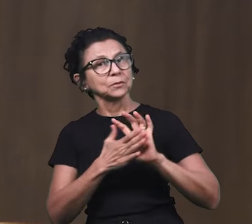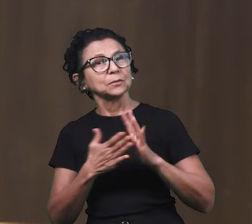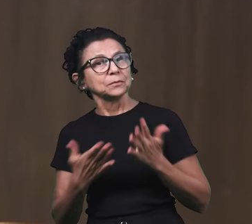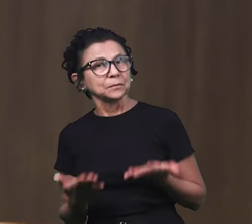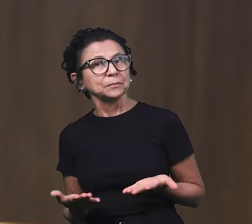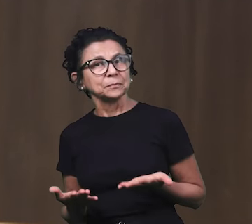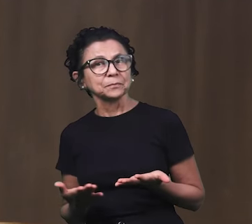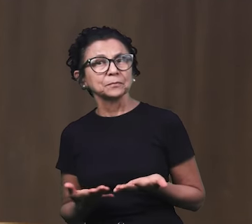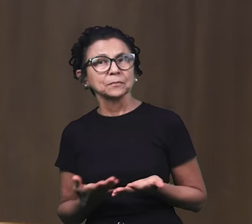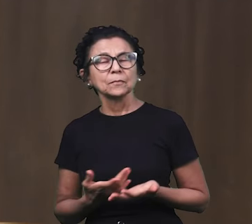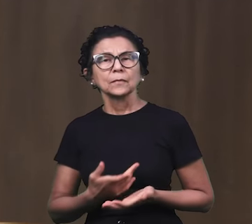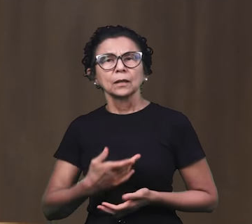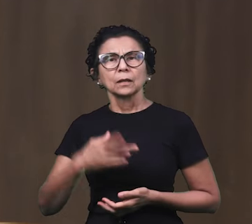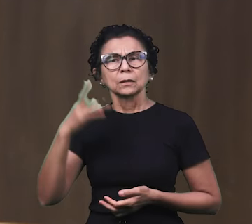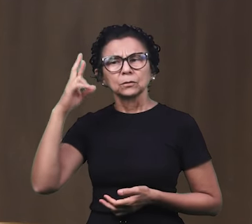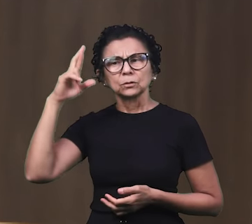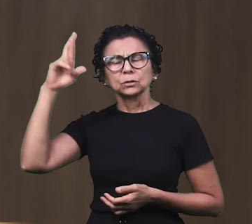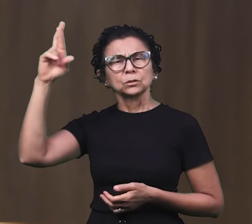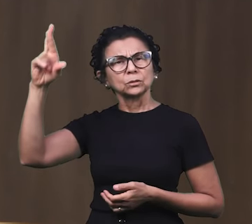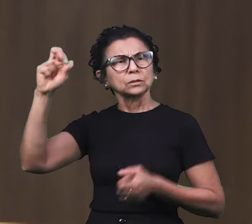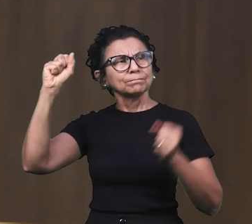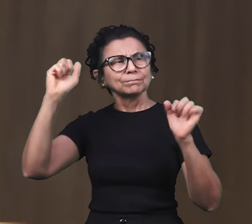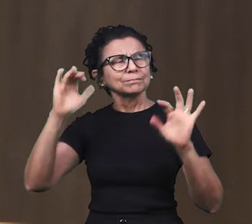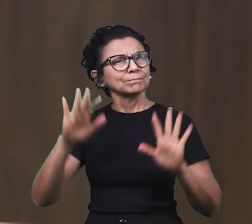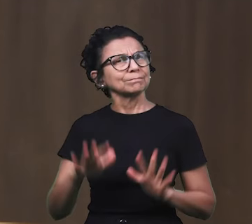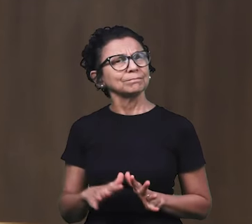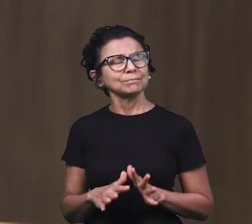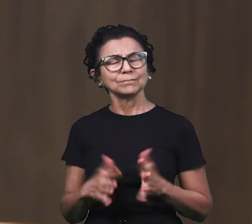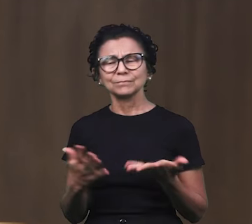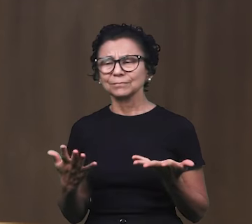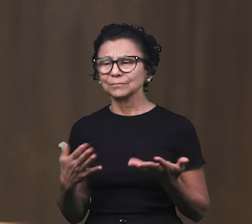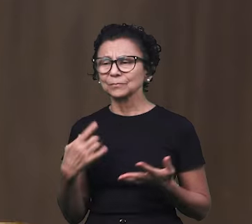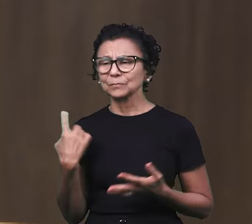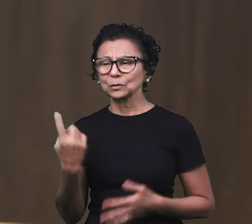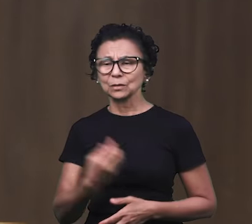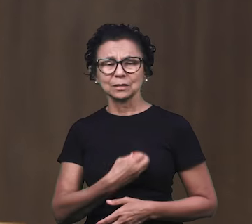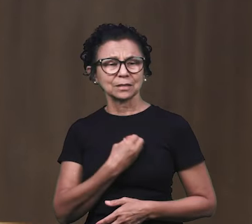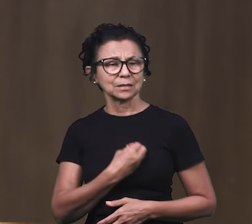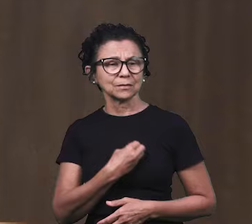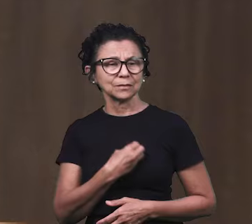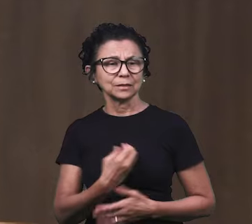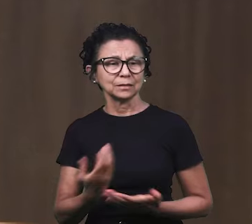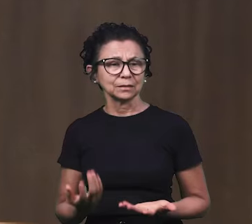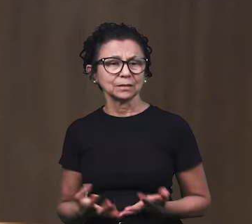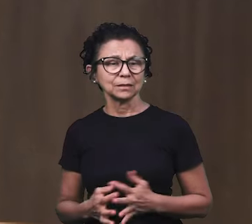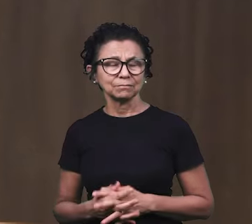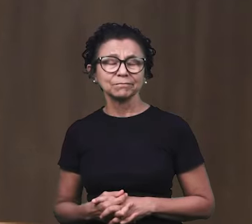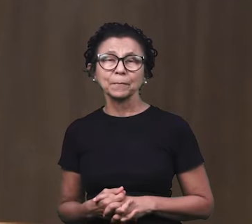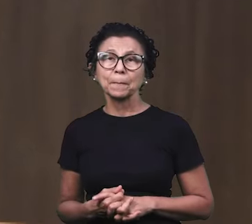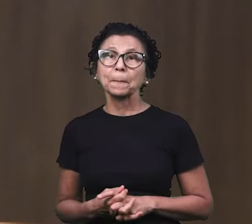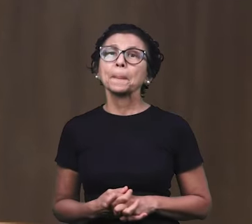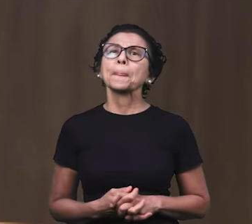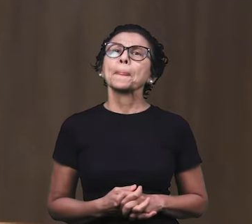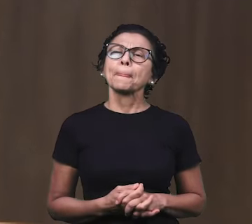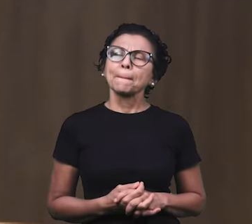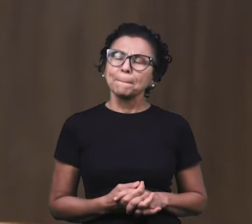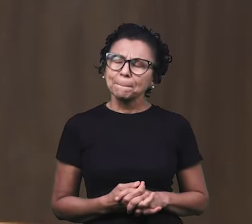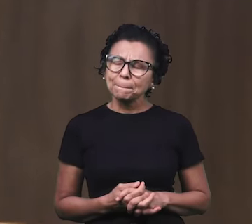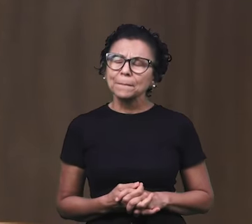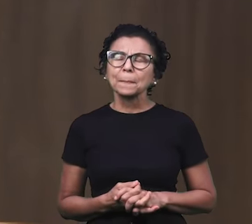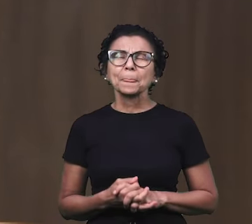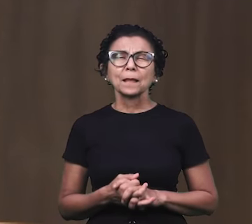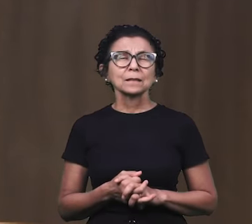nós. Se nós pararmos para pensar um pouquinho, nós chegamos a essa conclusão, né? Nós temos